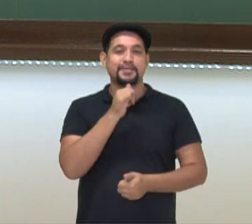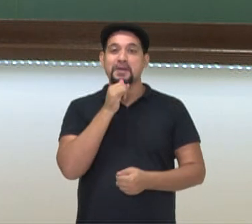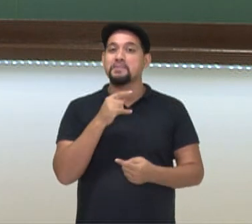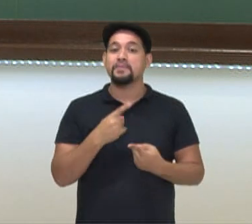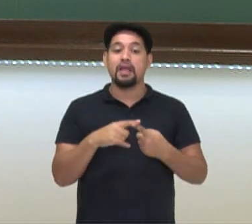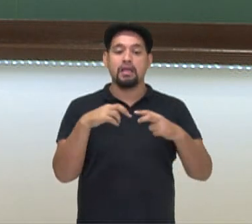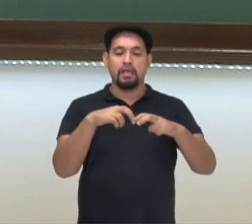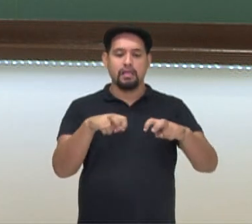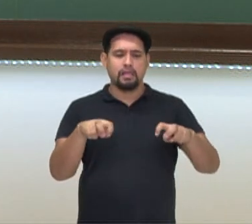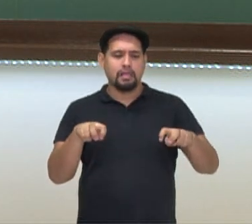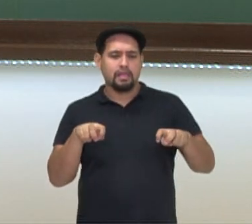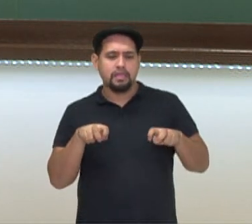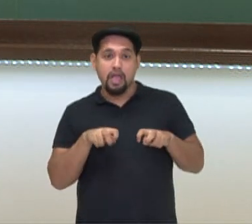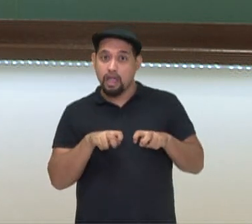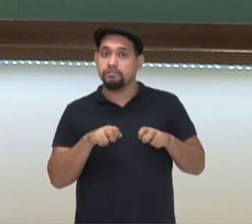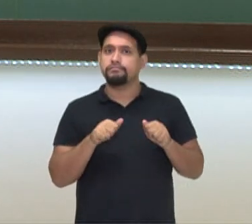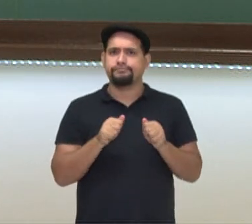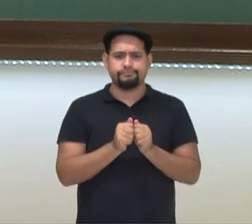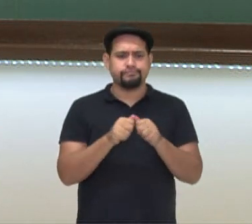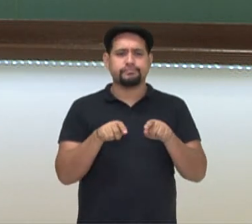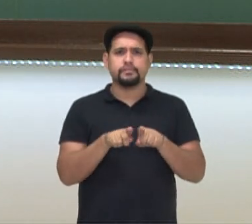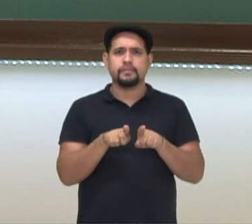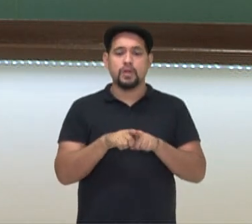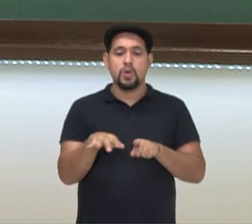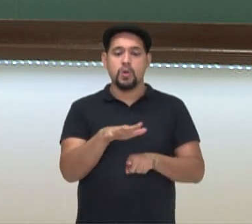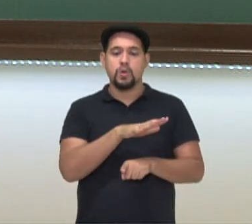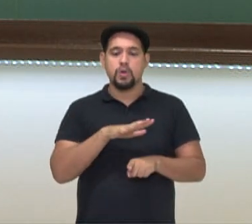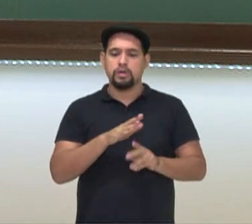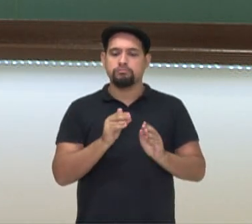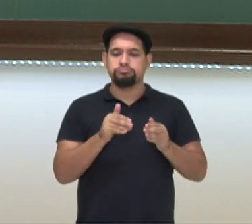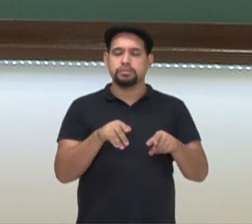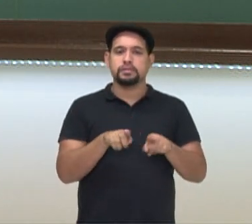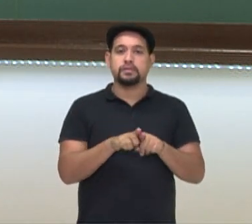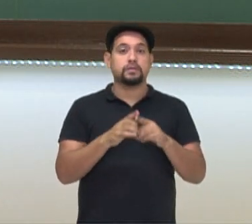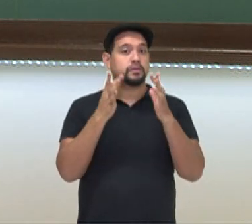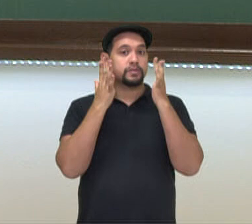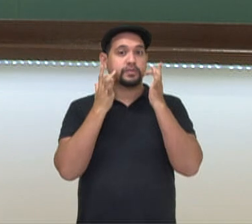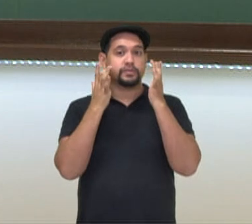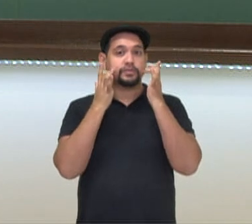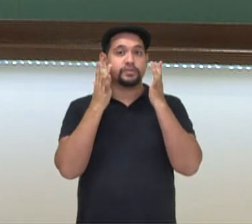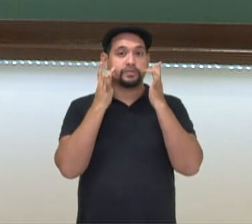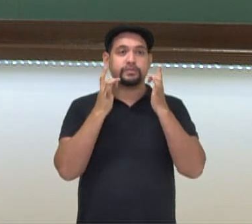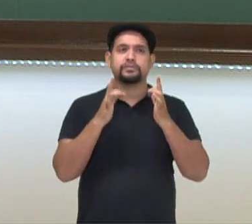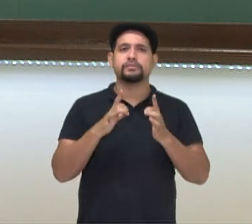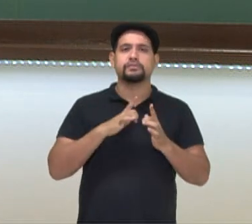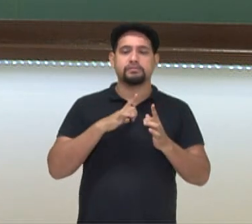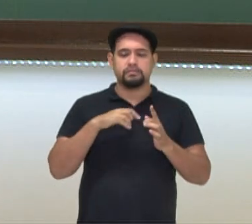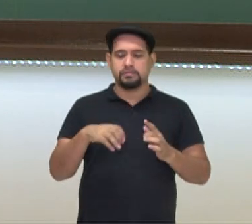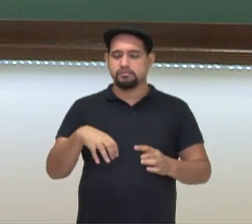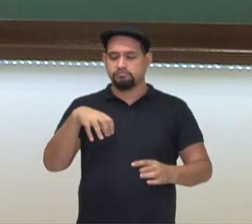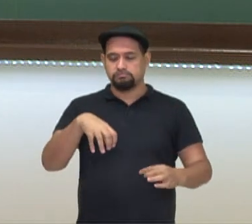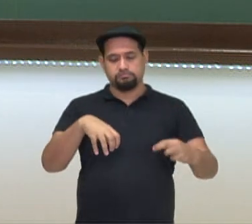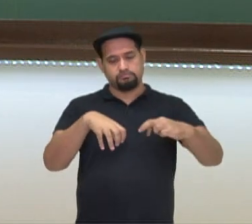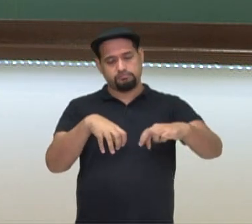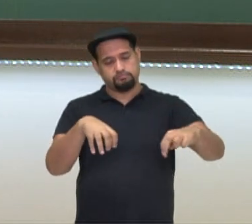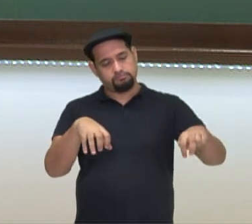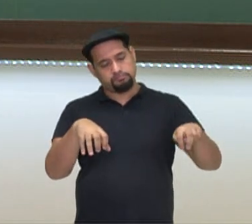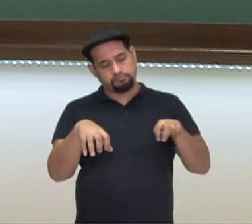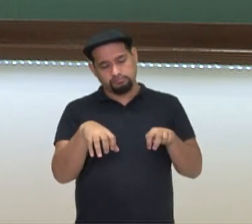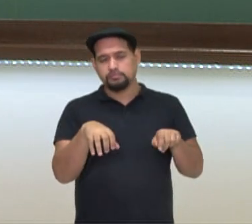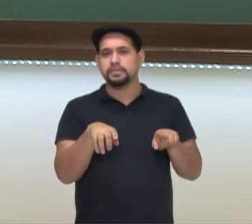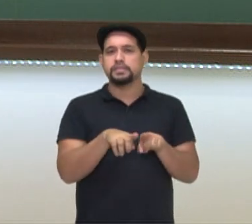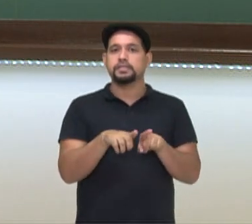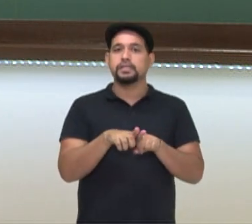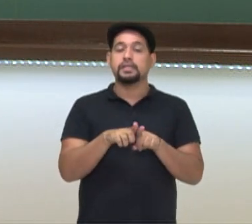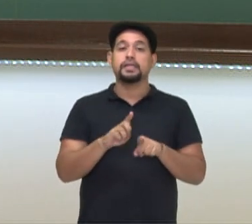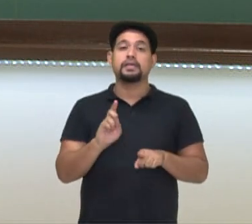Porque a plateia fica ao redor e o campo ali no meio. Então o teatro, de arena tem esse formato também. A plateia fica ao redor